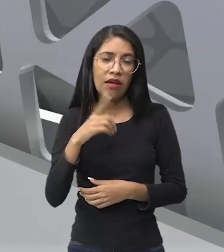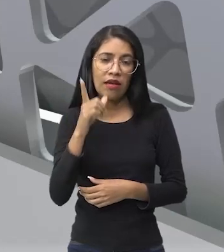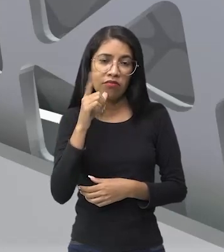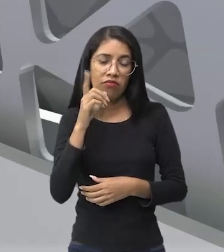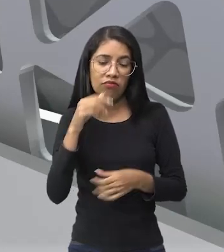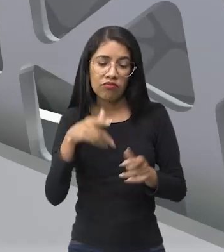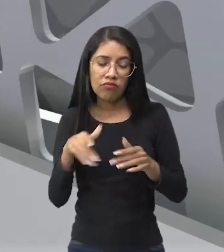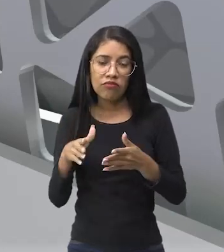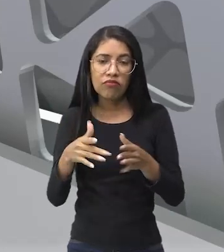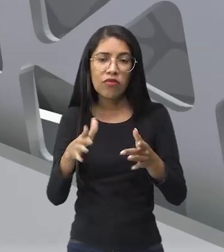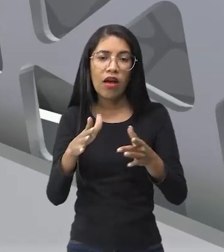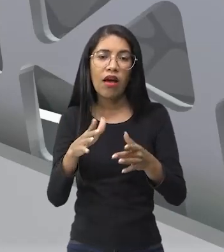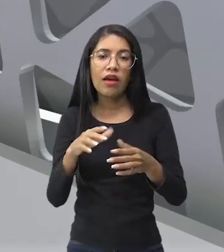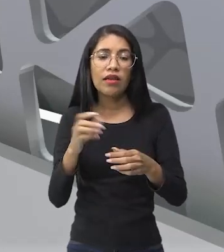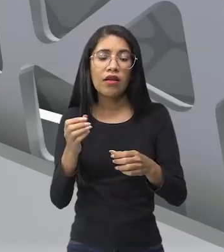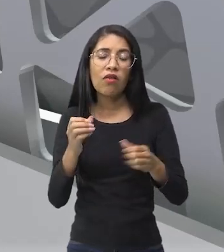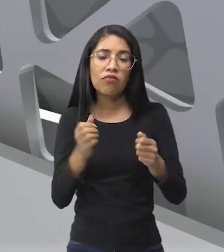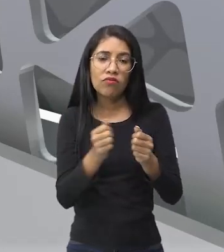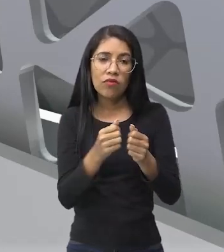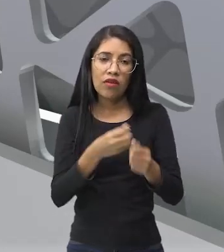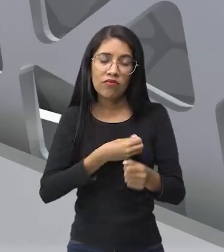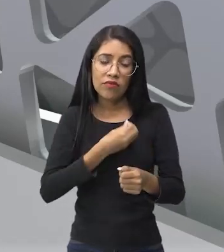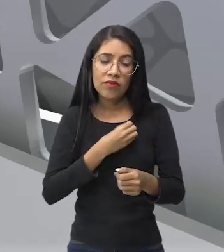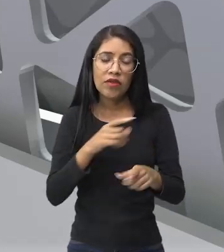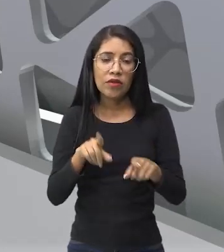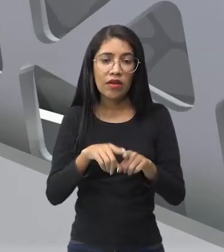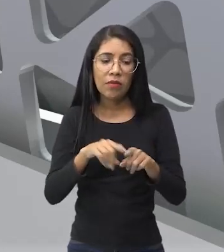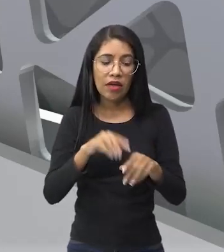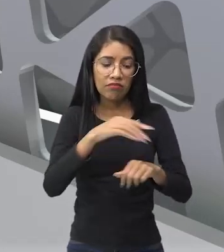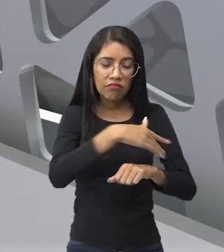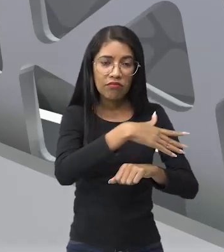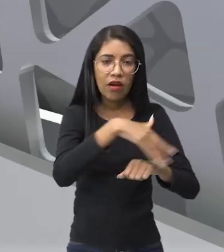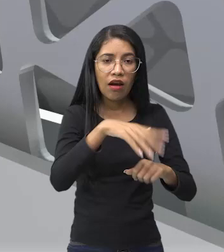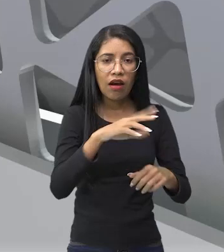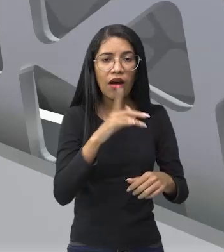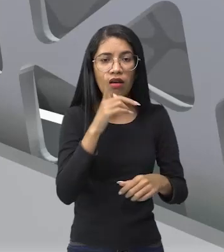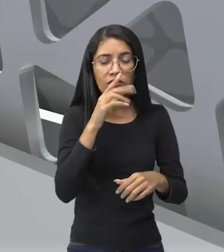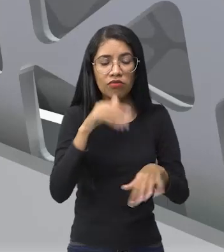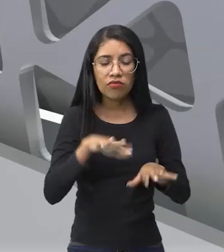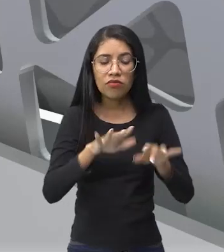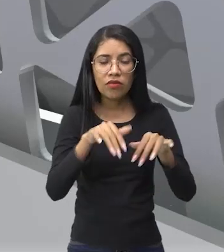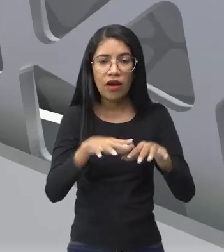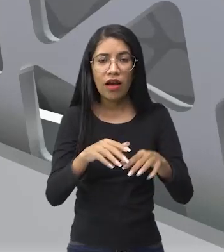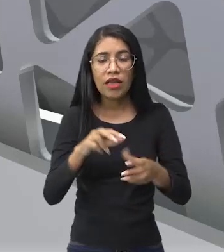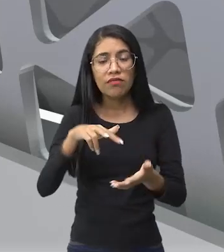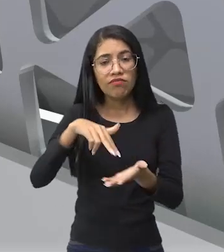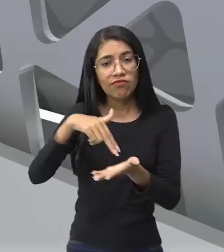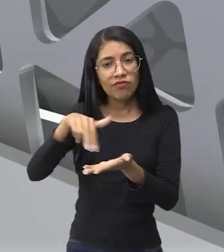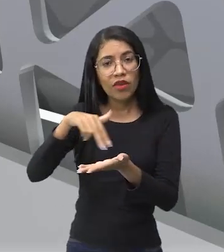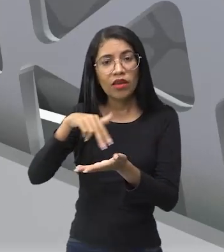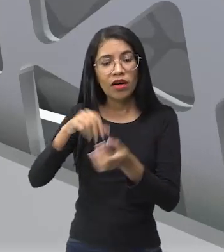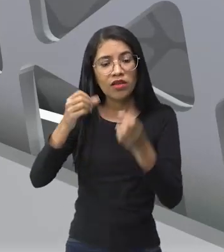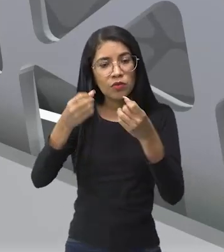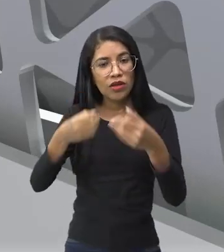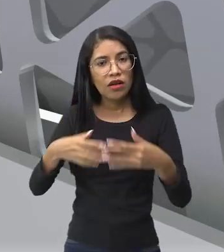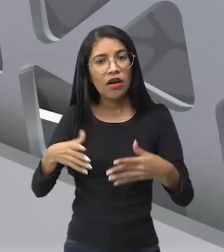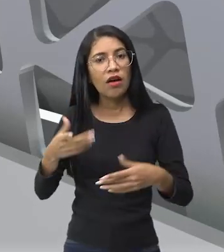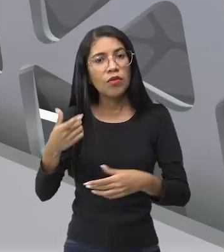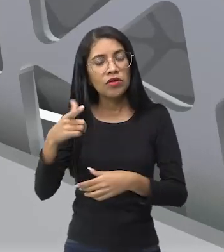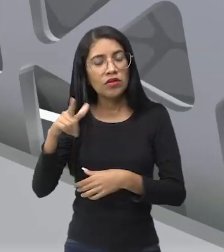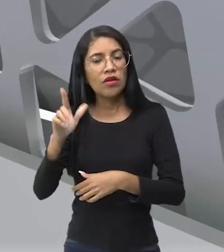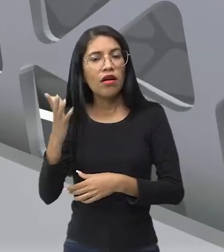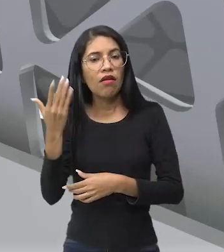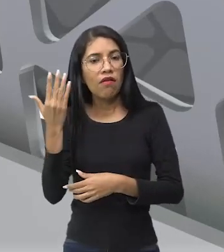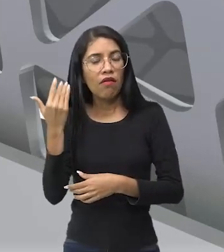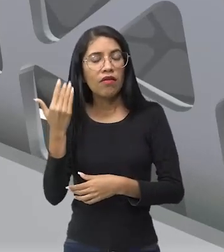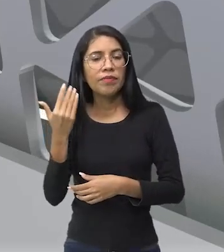em todo o Brasil, então eles moravam também próximo do litoral, certo? E a dança, que nós já falamos em outro momento sobre a